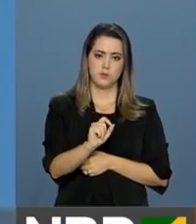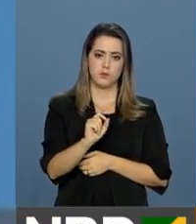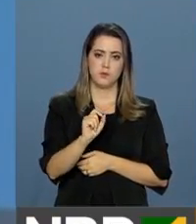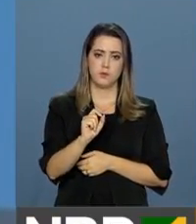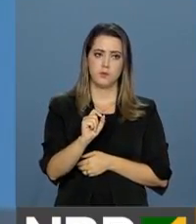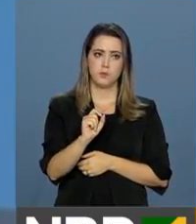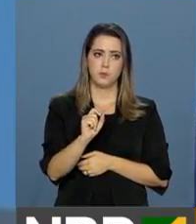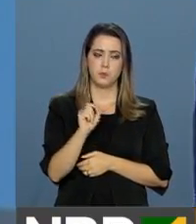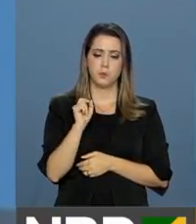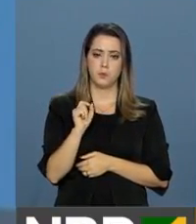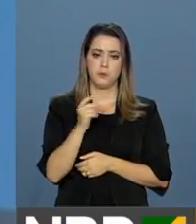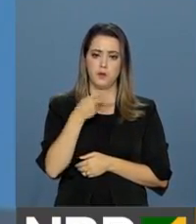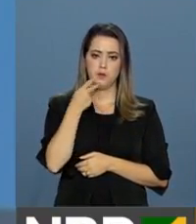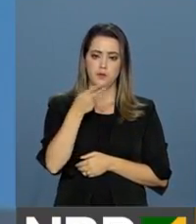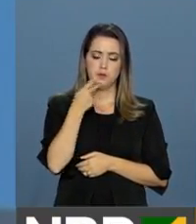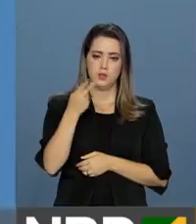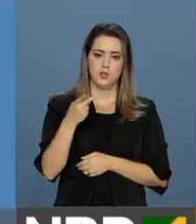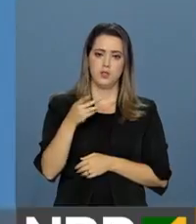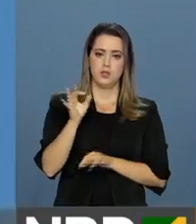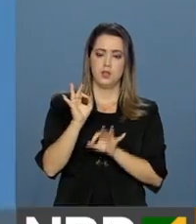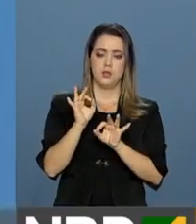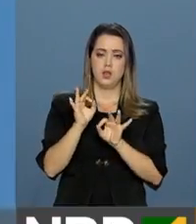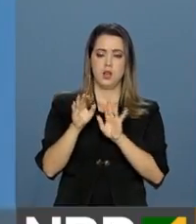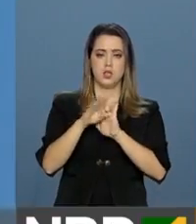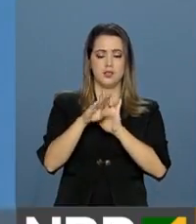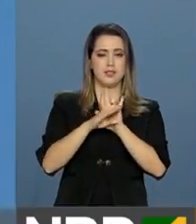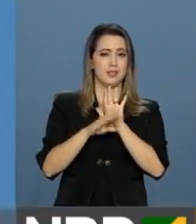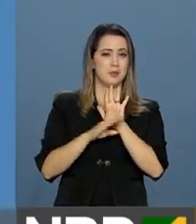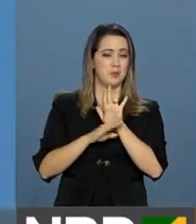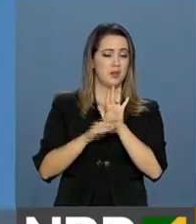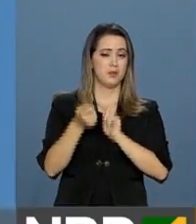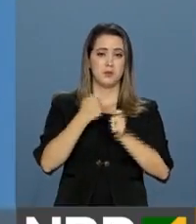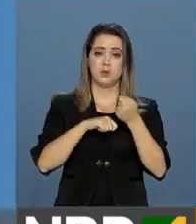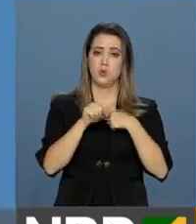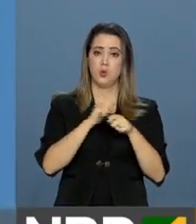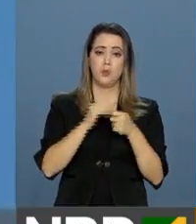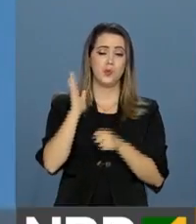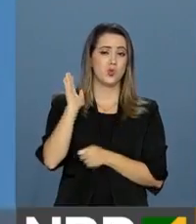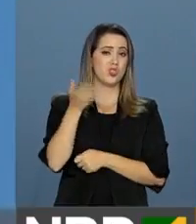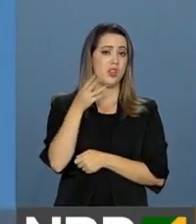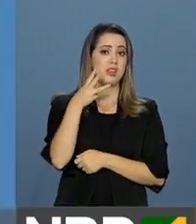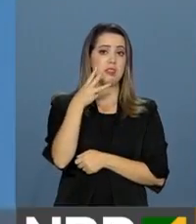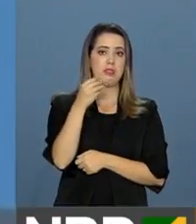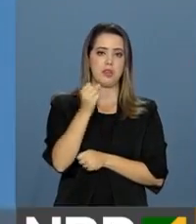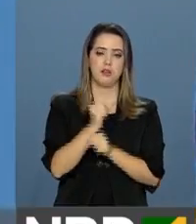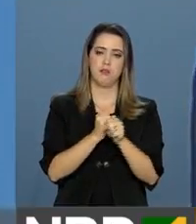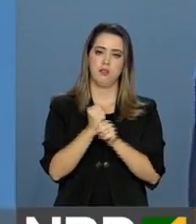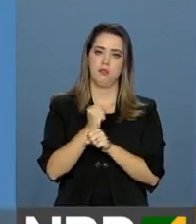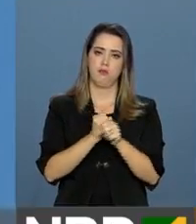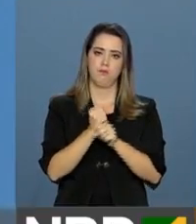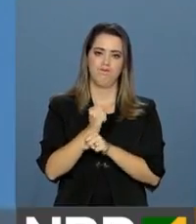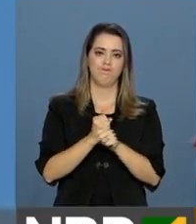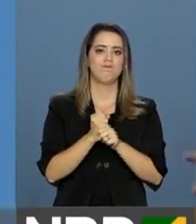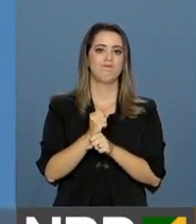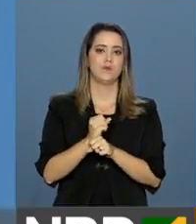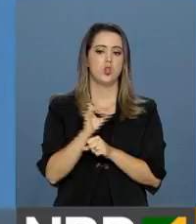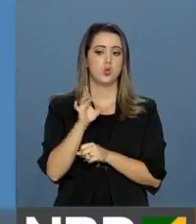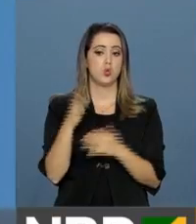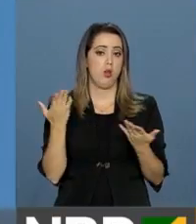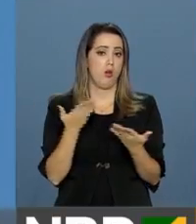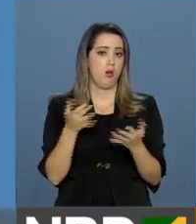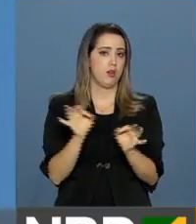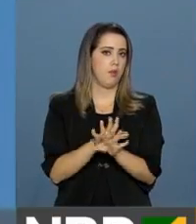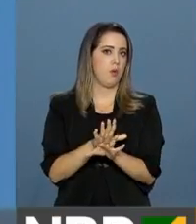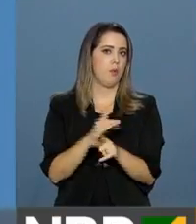esse caso dos planos econômicos é isto ai mais tem quase 30 anos quase 30 anos e só agora se